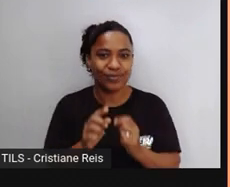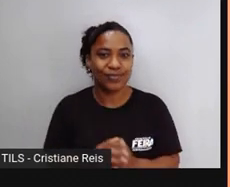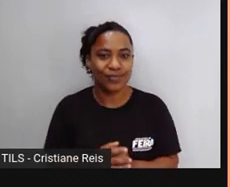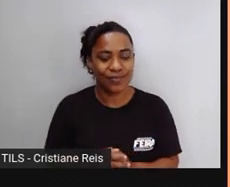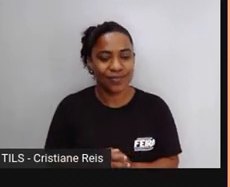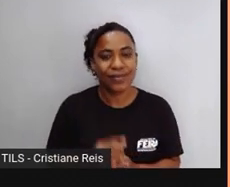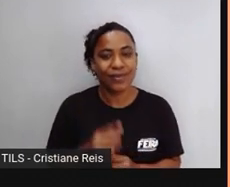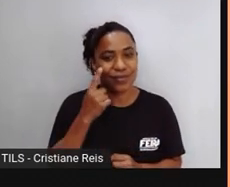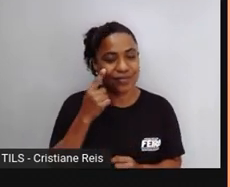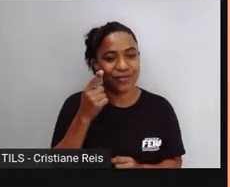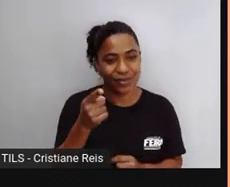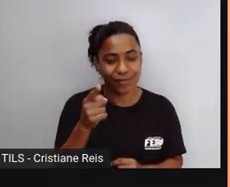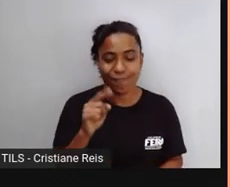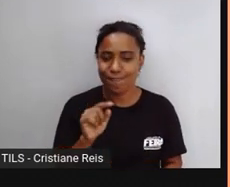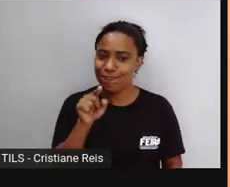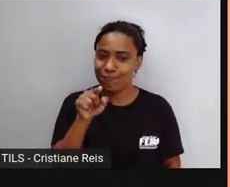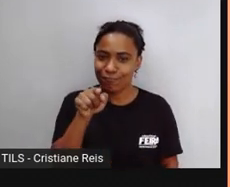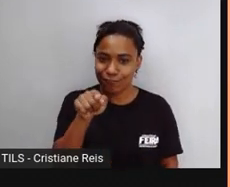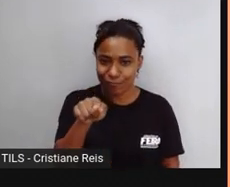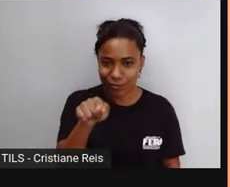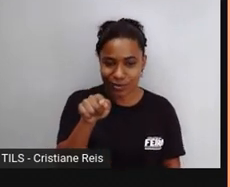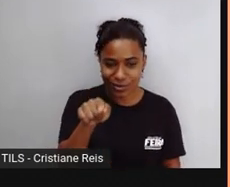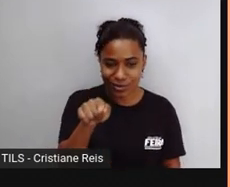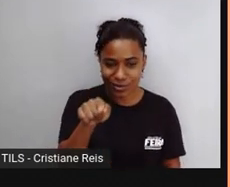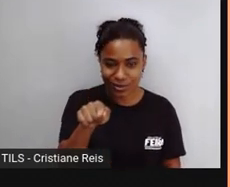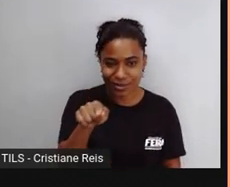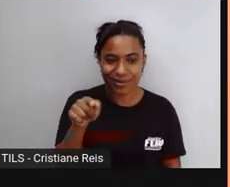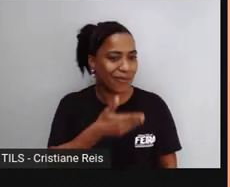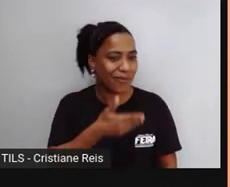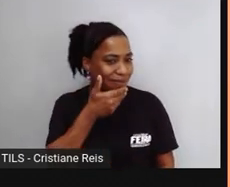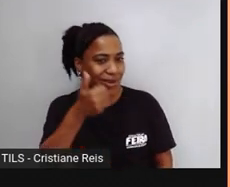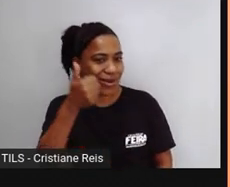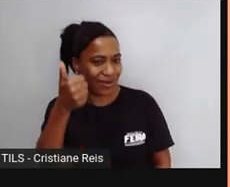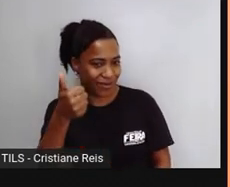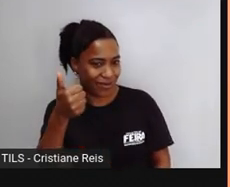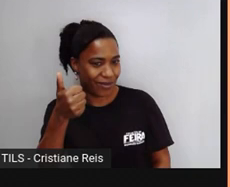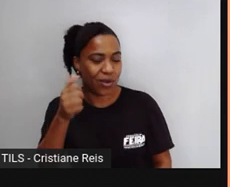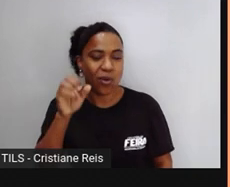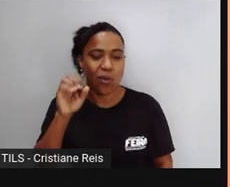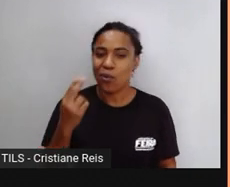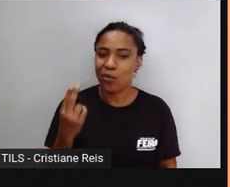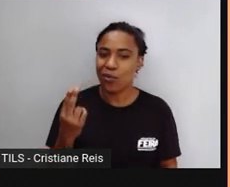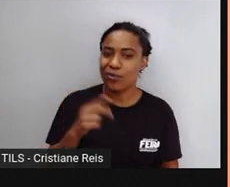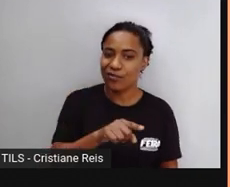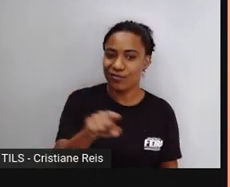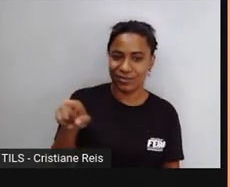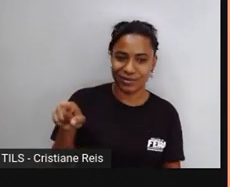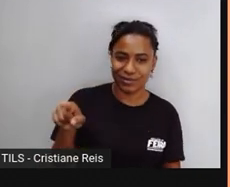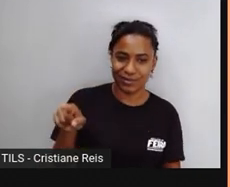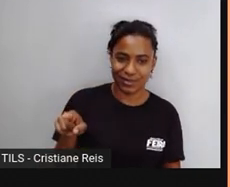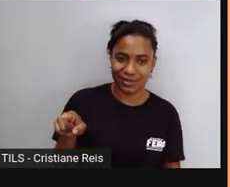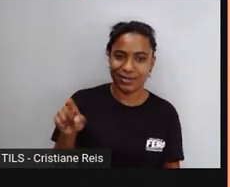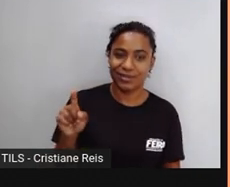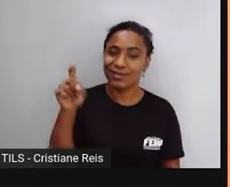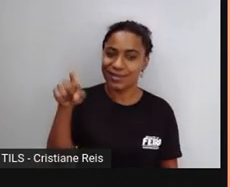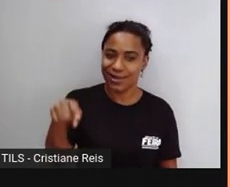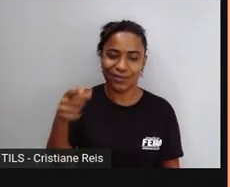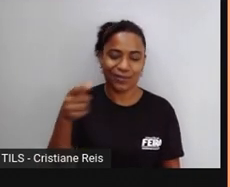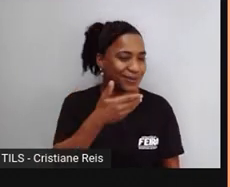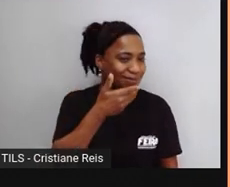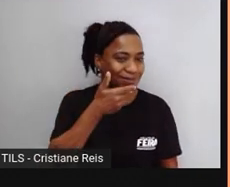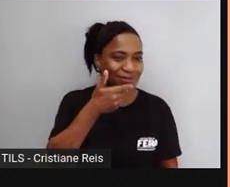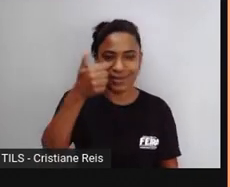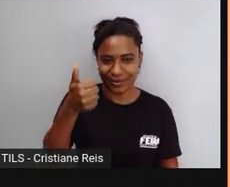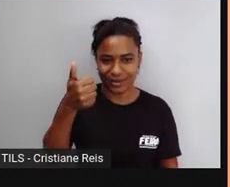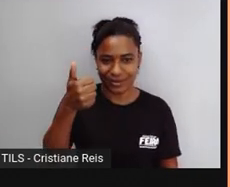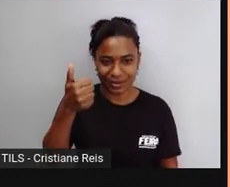Você é o melhor ou vocês são os melhores? Porque nós já vimos que you eu posso utilizar tanto para o singular quanto